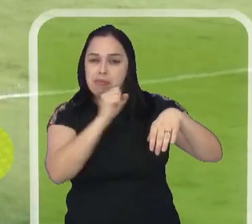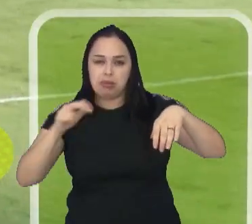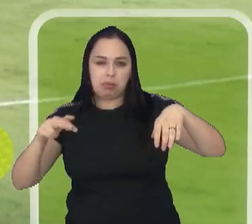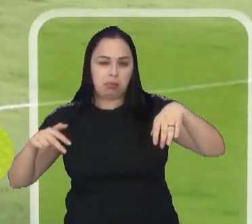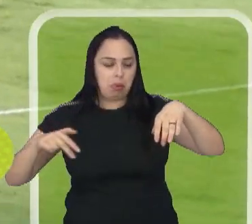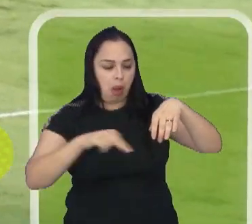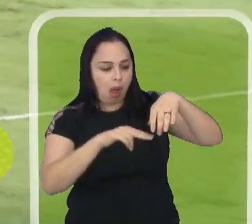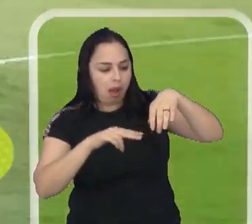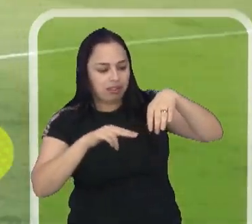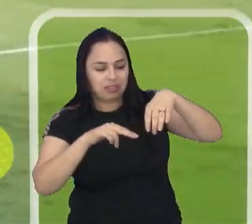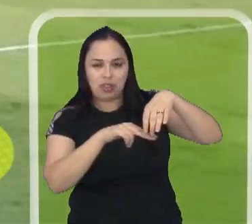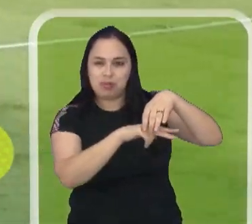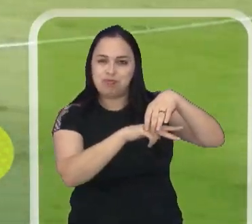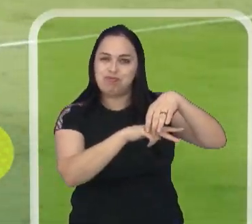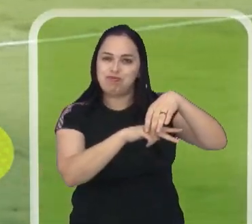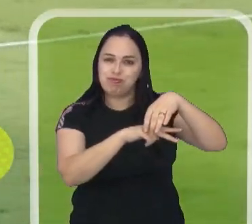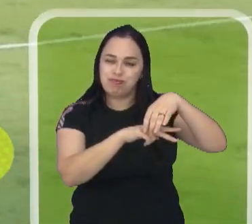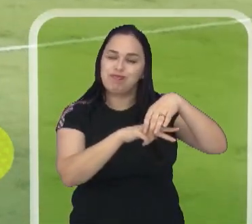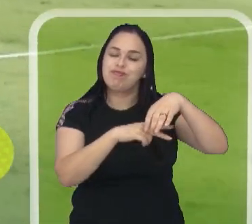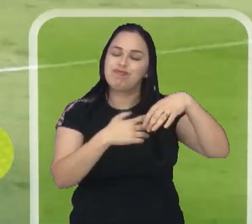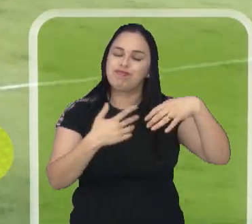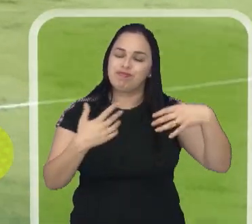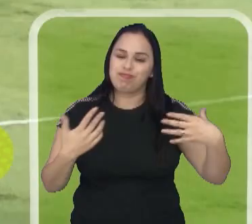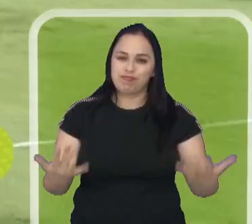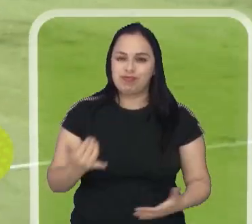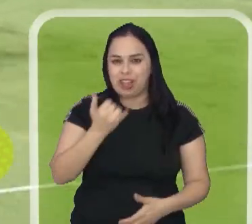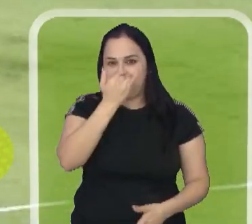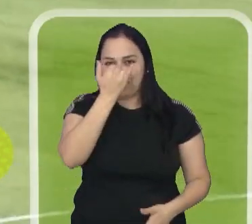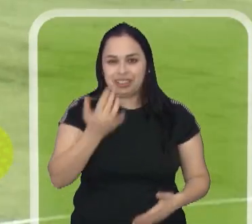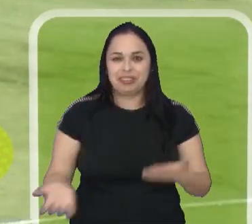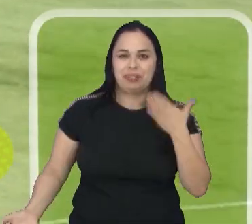por baixo das pernas de Ariel.